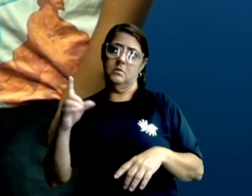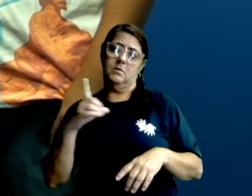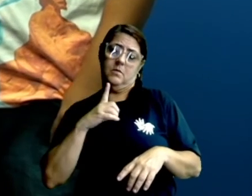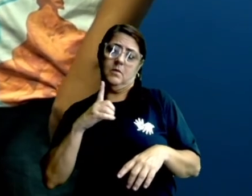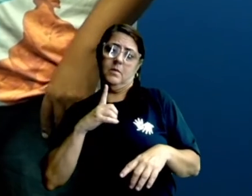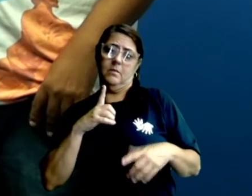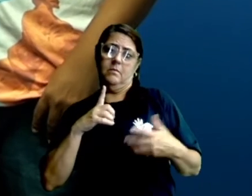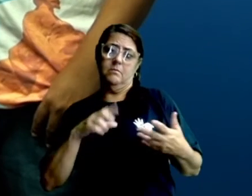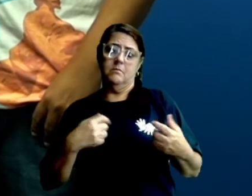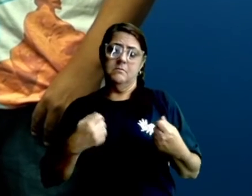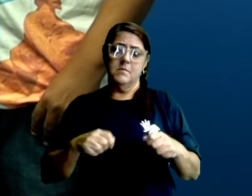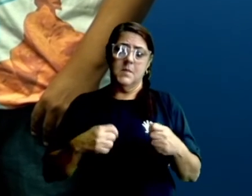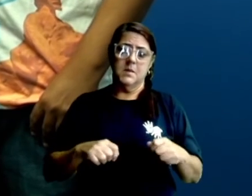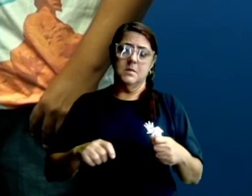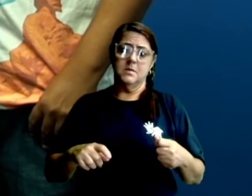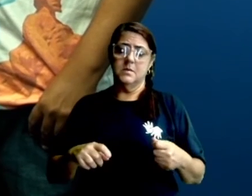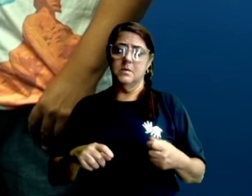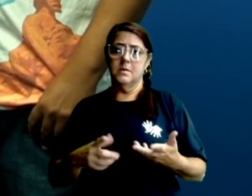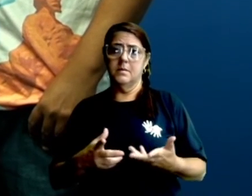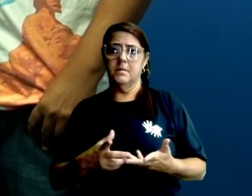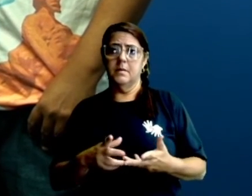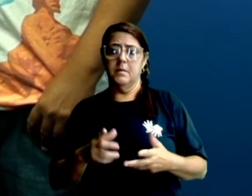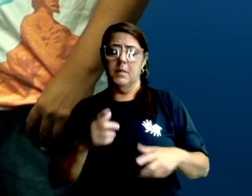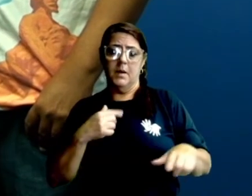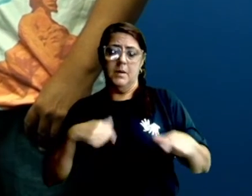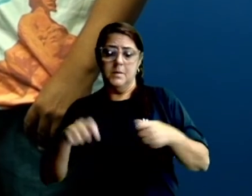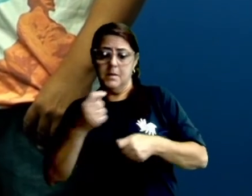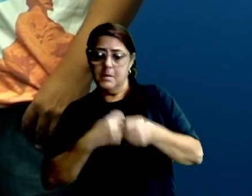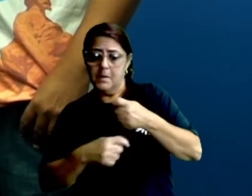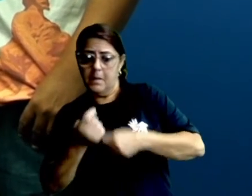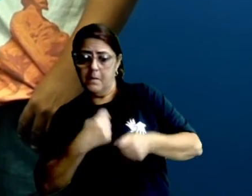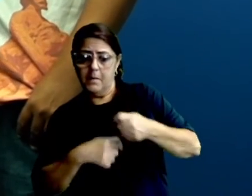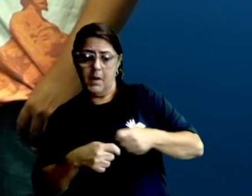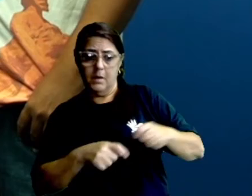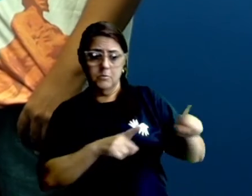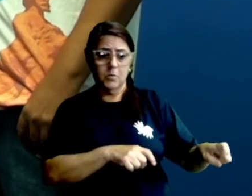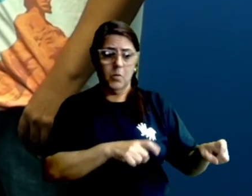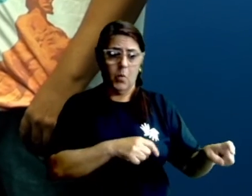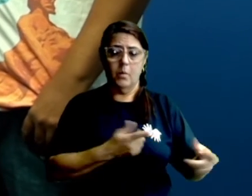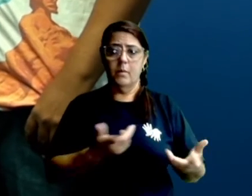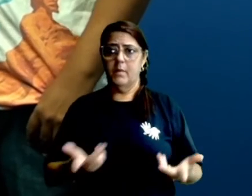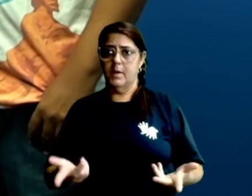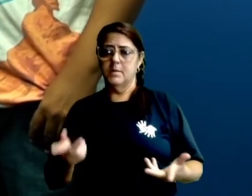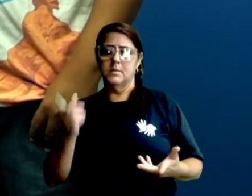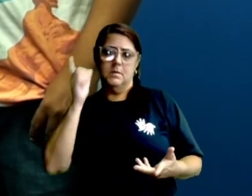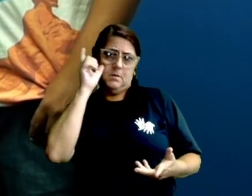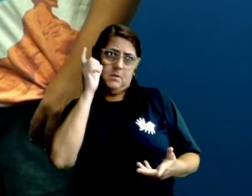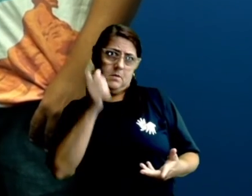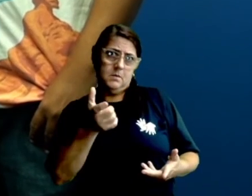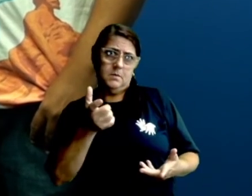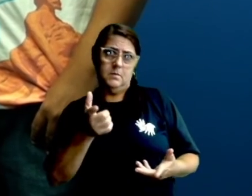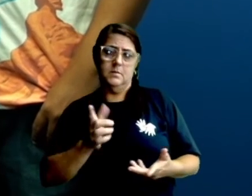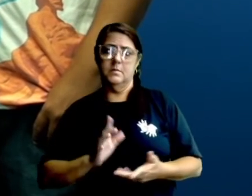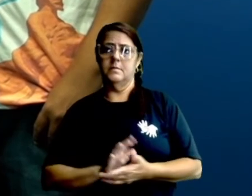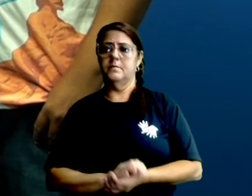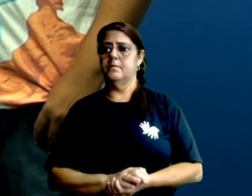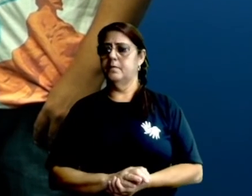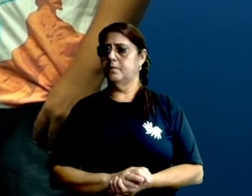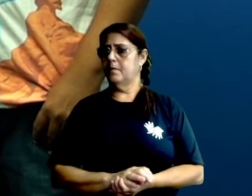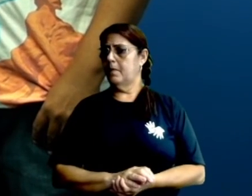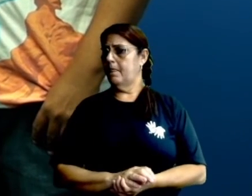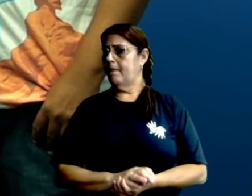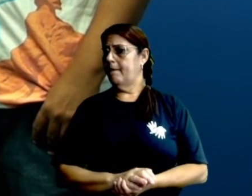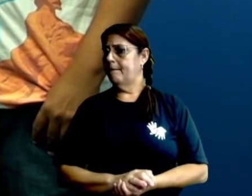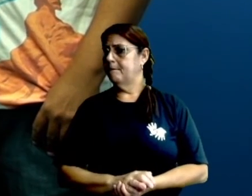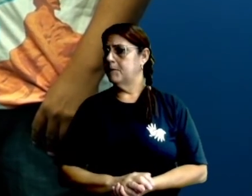né, inclusive para as atividades comerciais. Então, é uma questão bastante interessante essa aí.